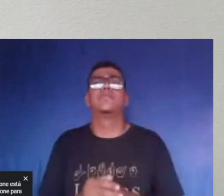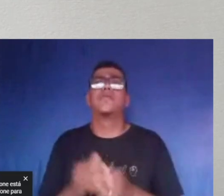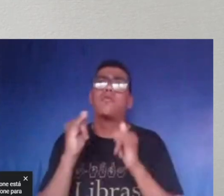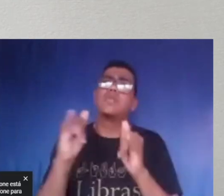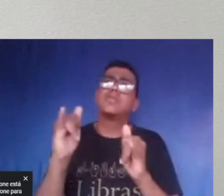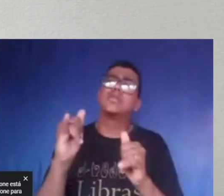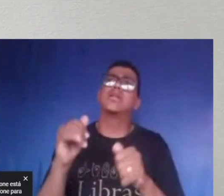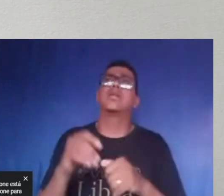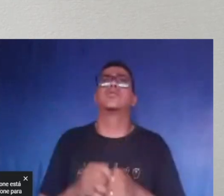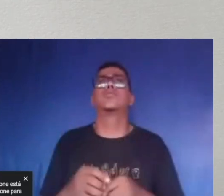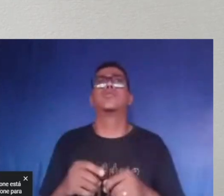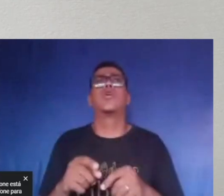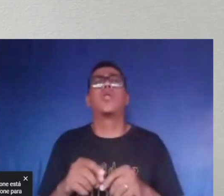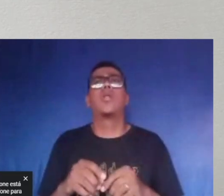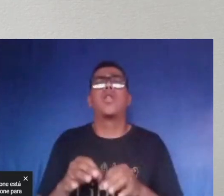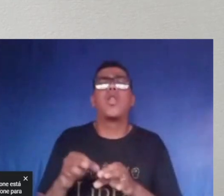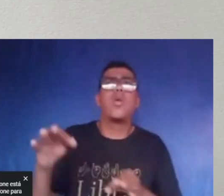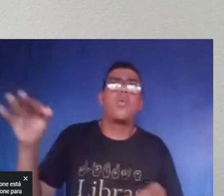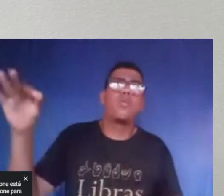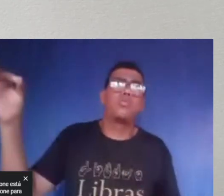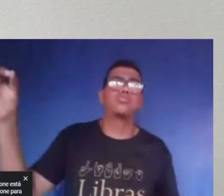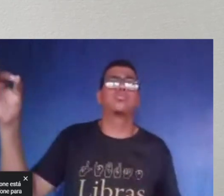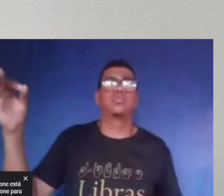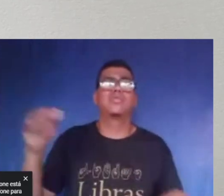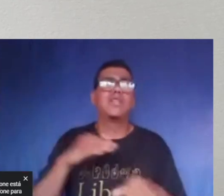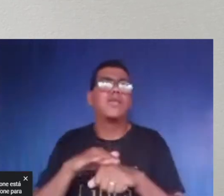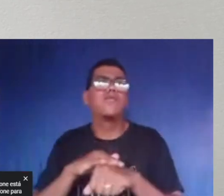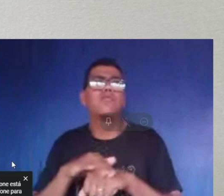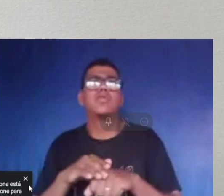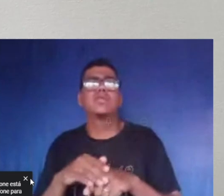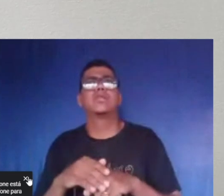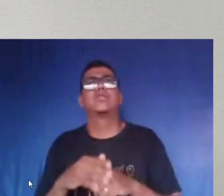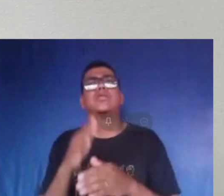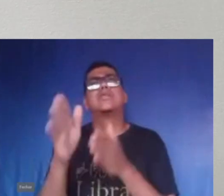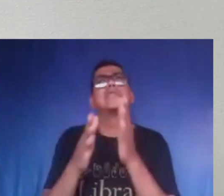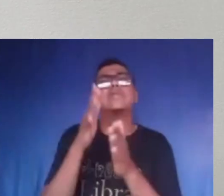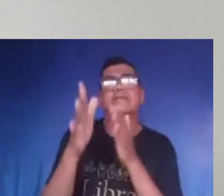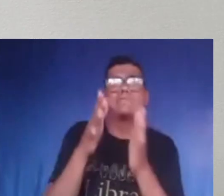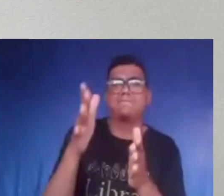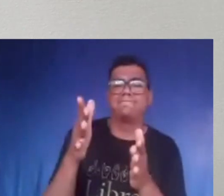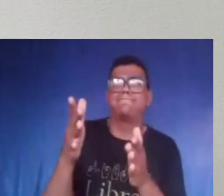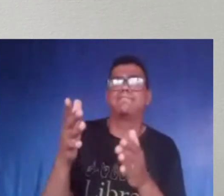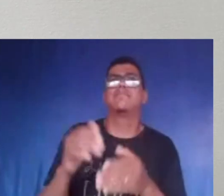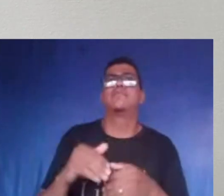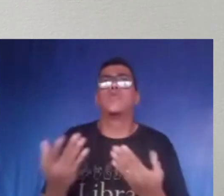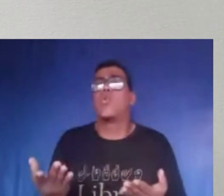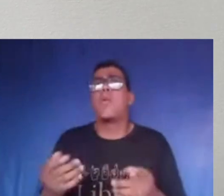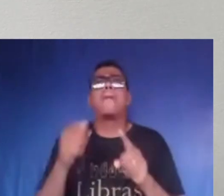bem da igreja de Antioquia, pastoreada pelo Barnabé, um personagem que eu já preguei algumas vezes aí na igreja de Nova